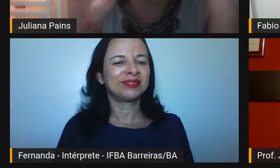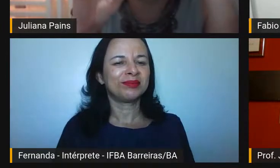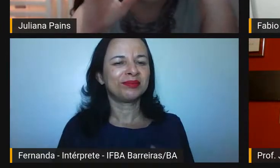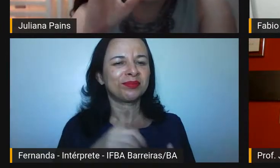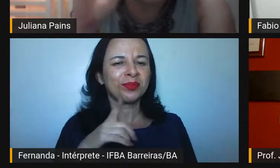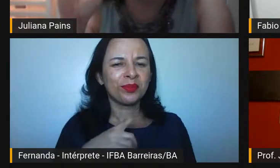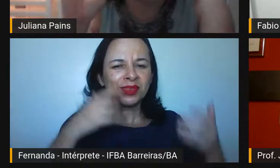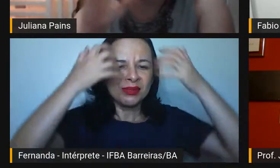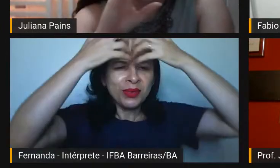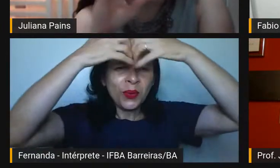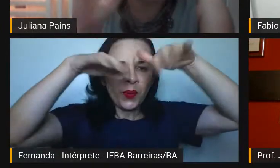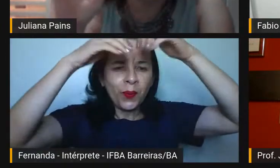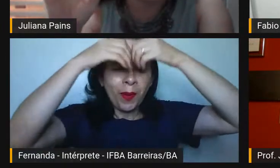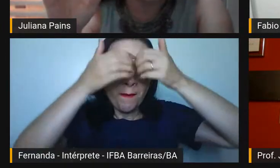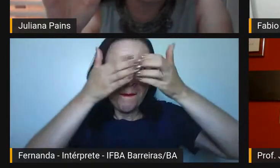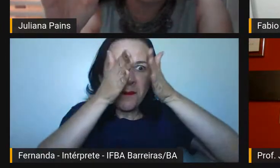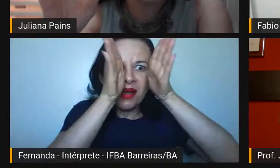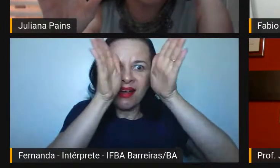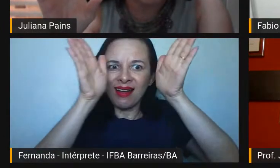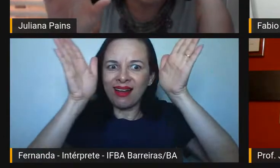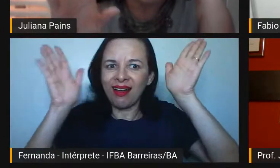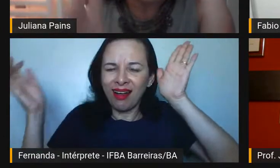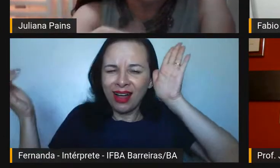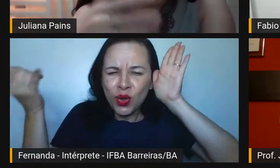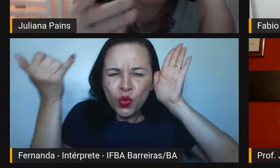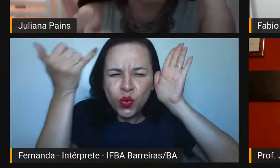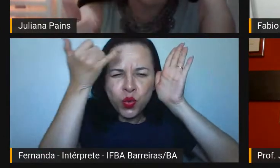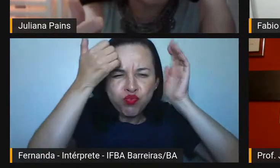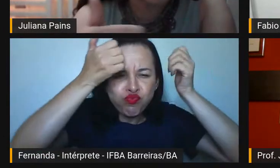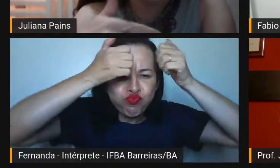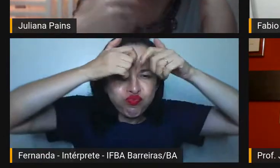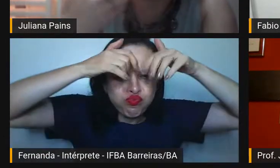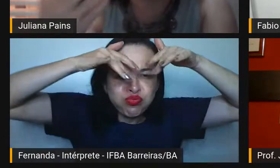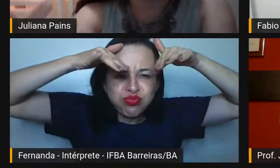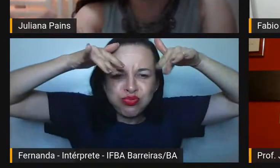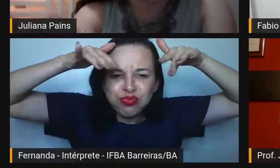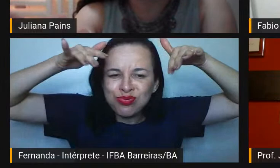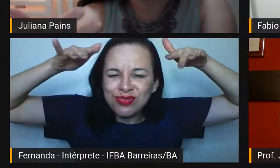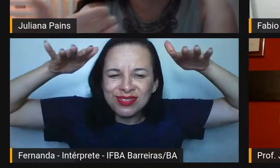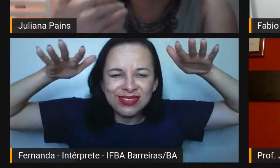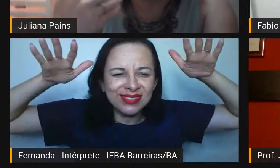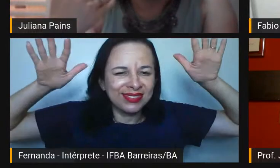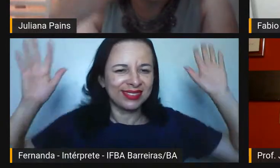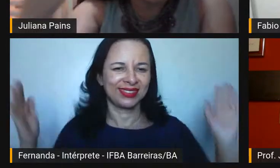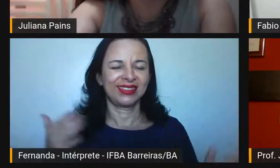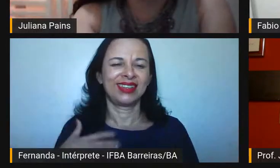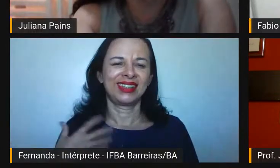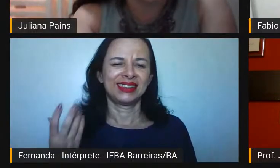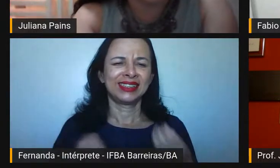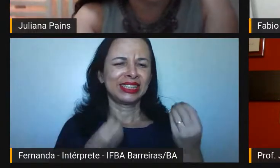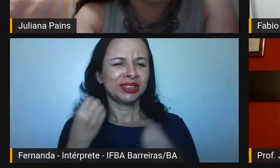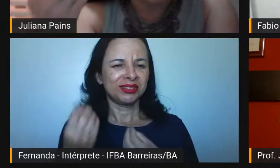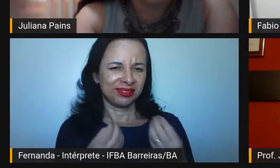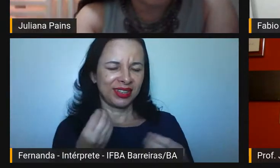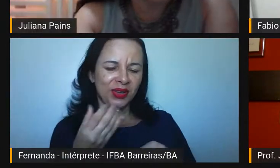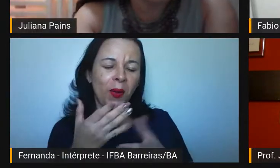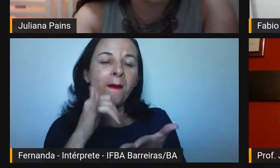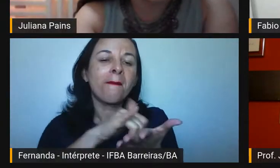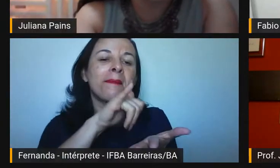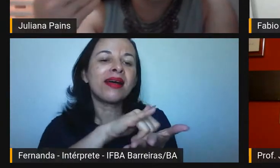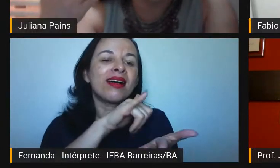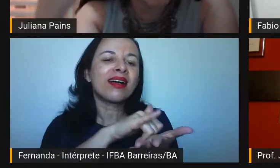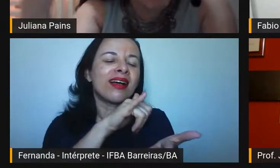né o cérebro que se abre a 9 10 o seu tamanho original e eu acho como você falou assim que eu nem tenta no espaço fala o aplicativo de paquera